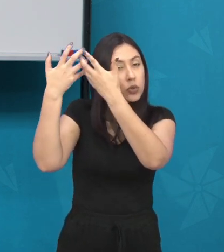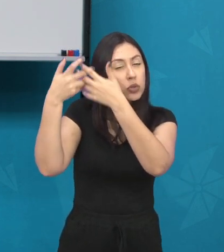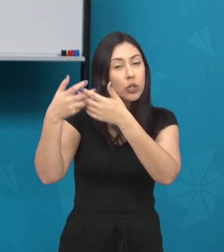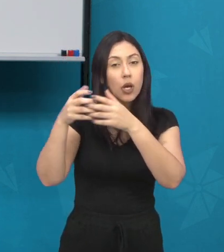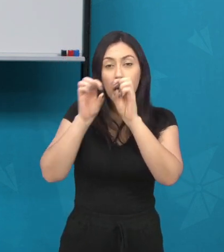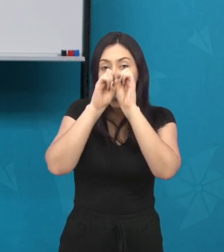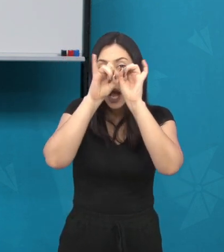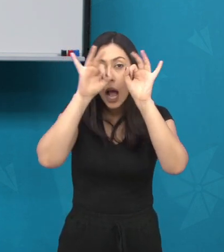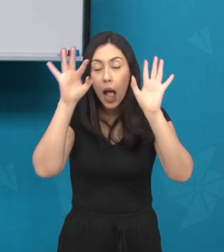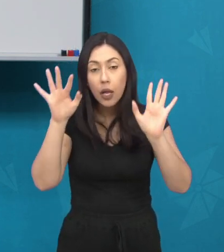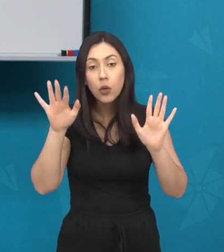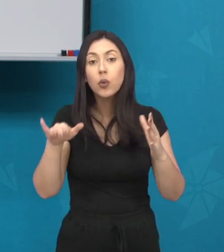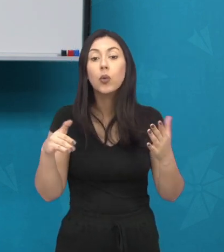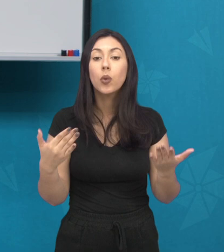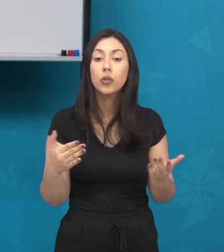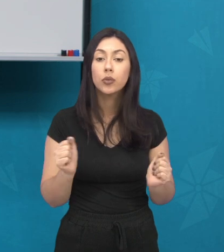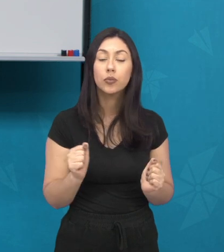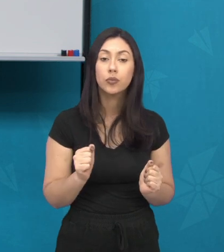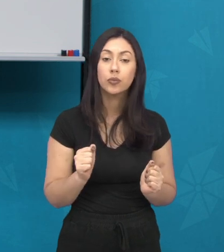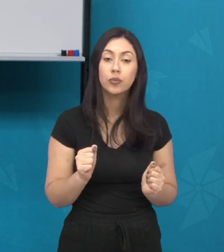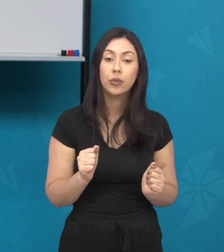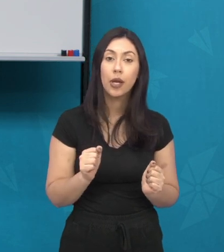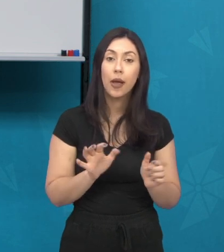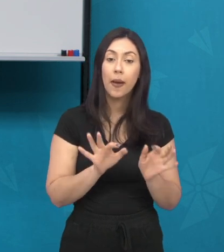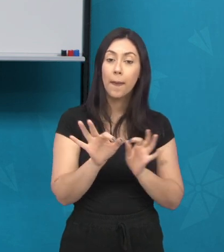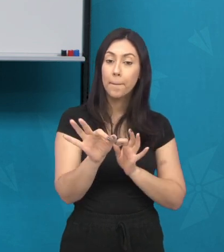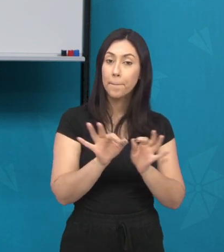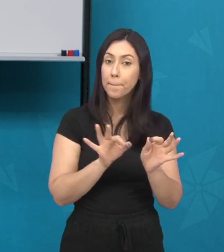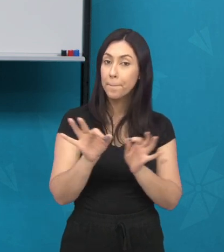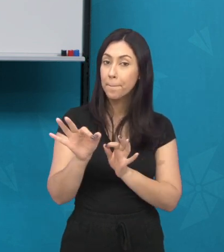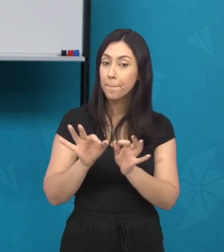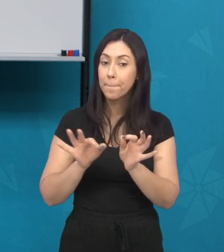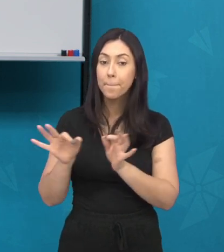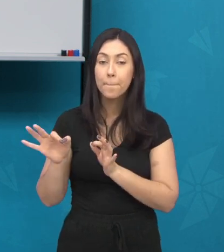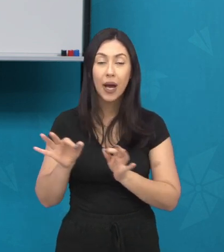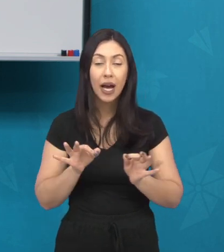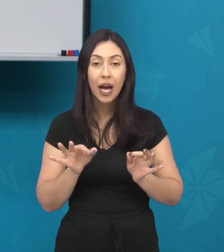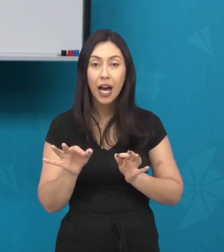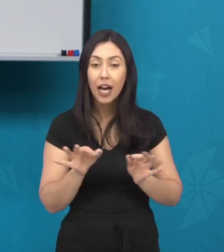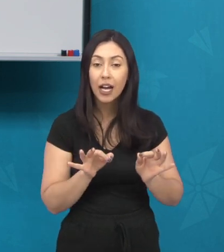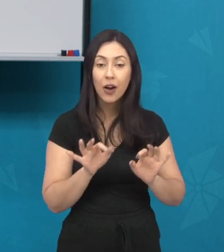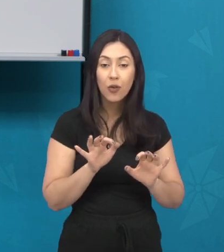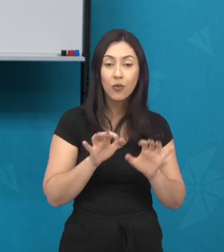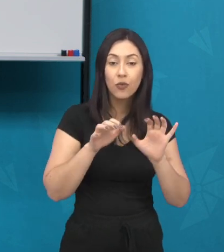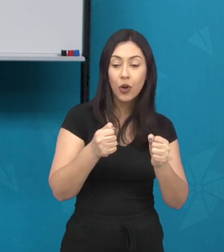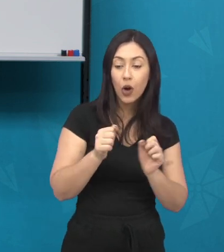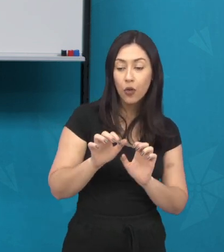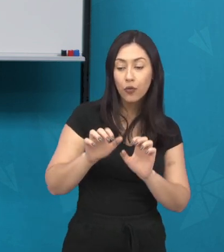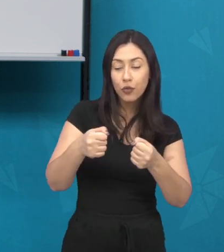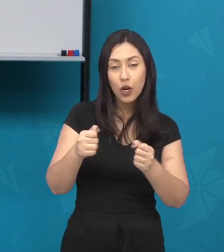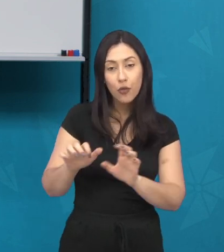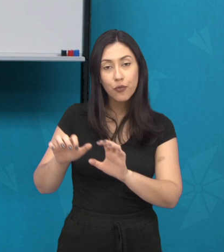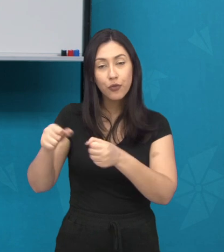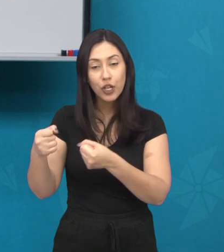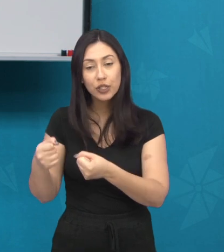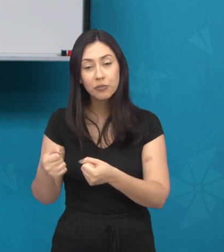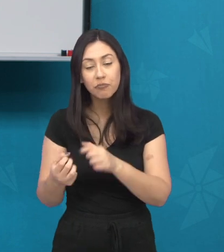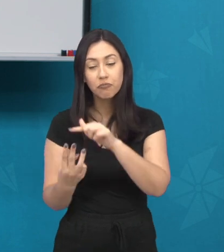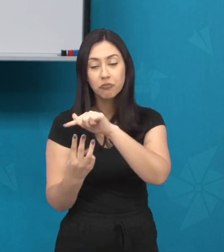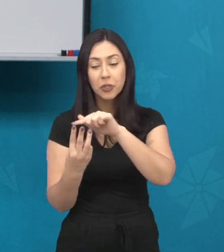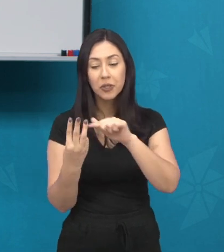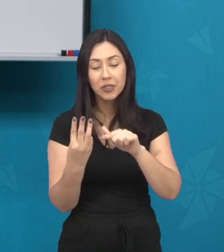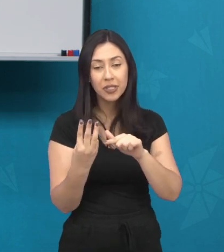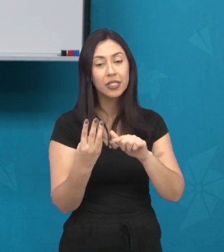raciocínio fica explícito quando você monta o diagrama de Corpo Livre das três caixas certo